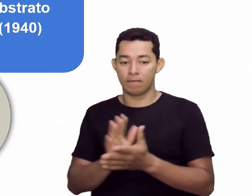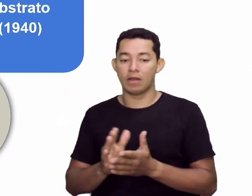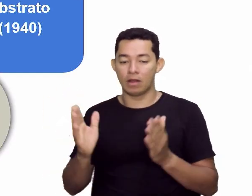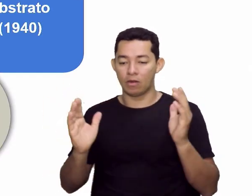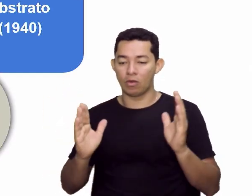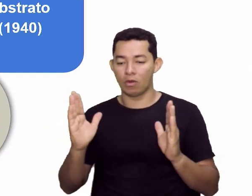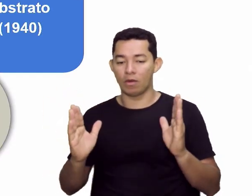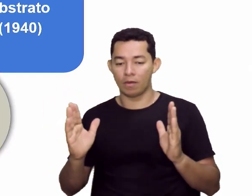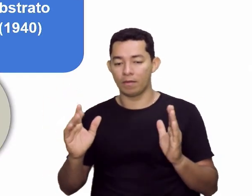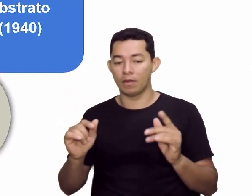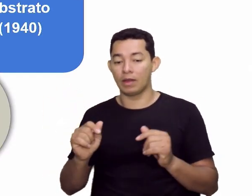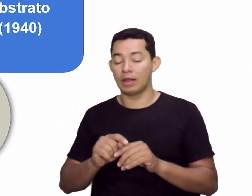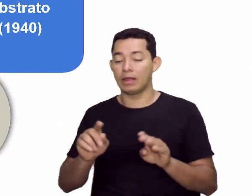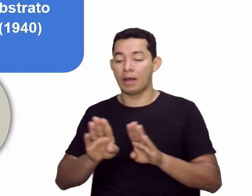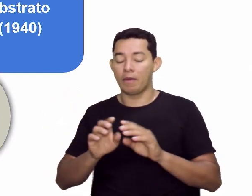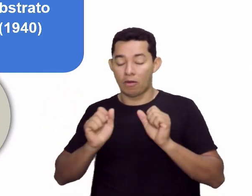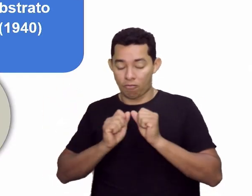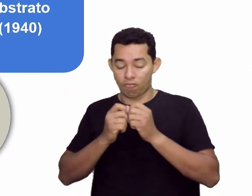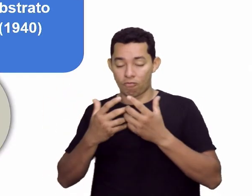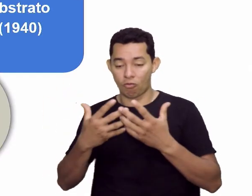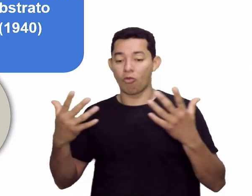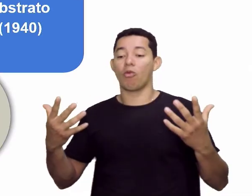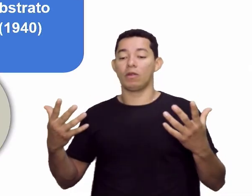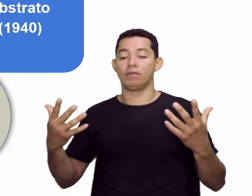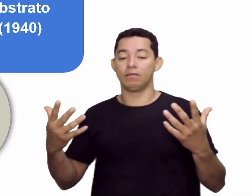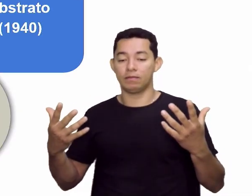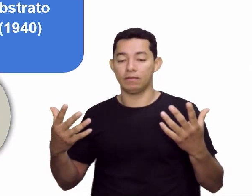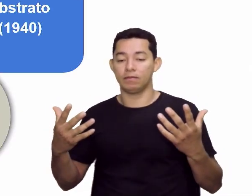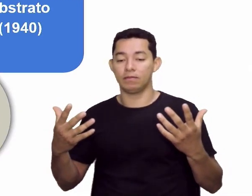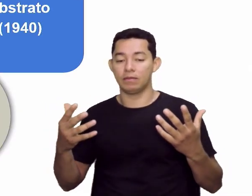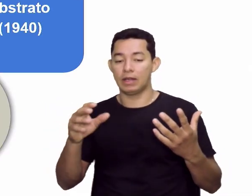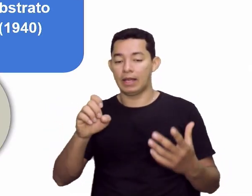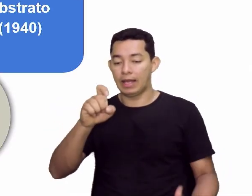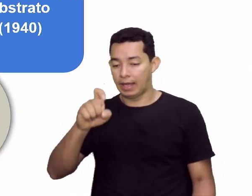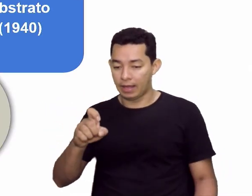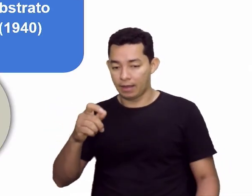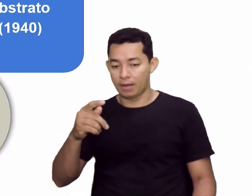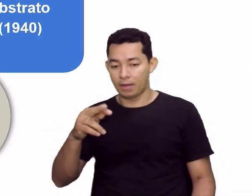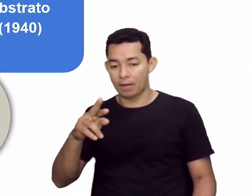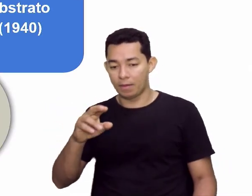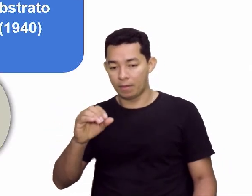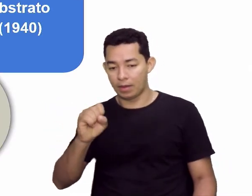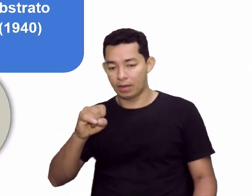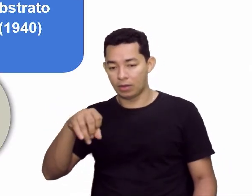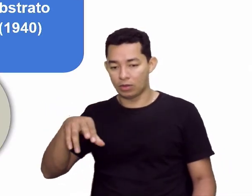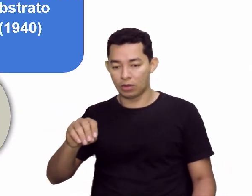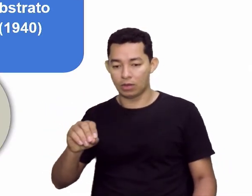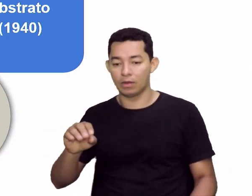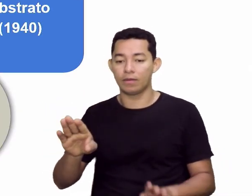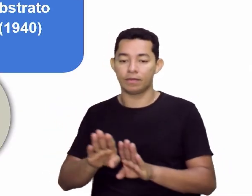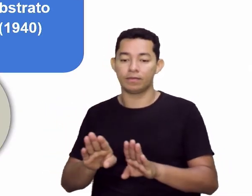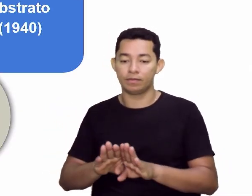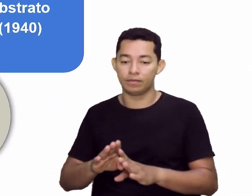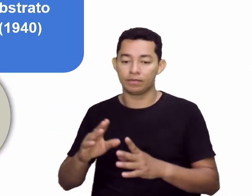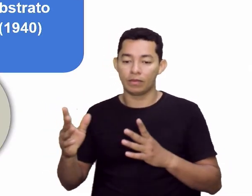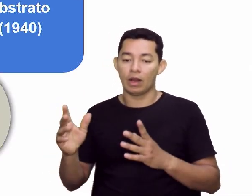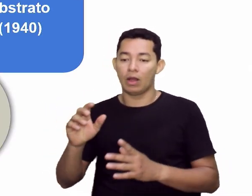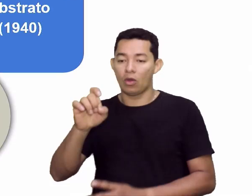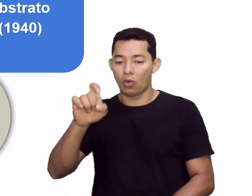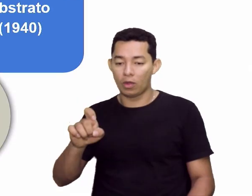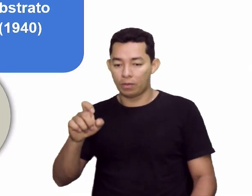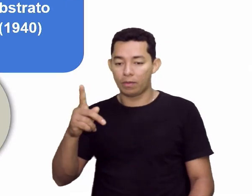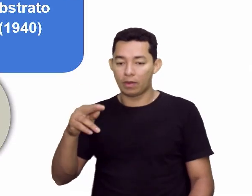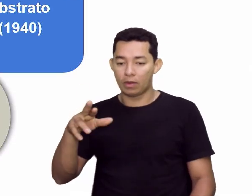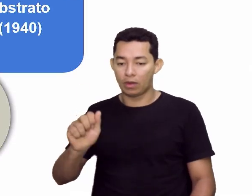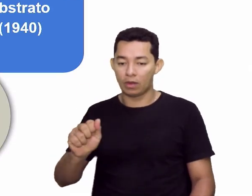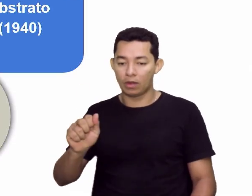o expressionismo, a partir de 1905 já, né? E o expressionismo abstrato. Cada um desses movimentos